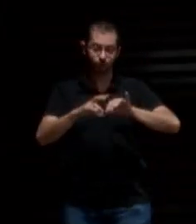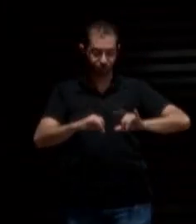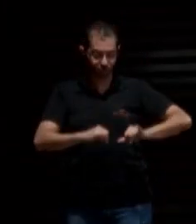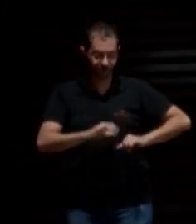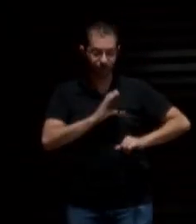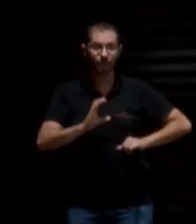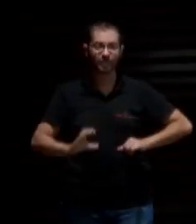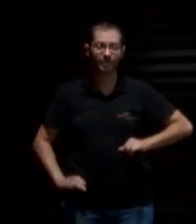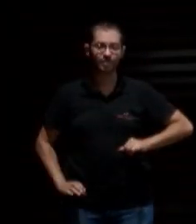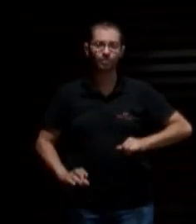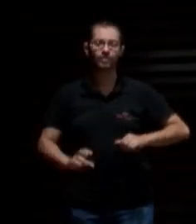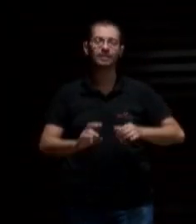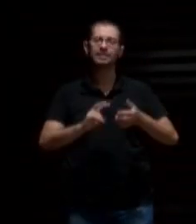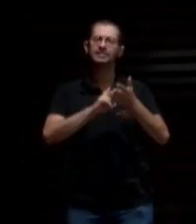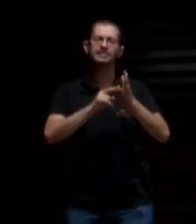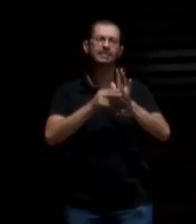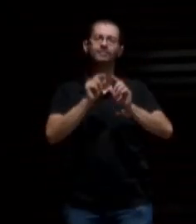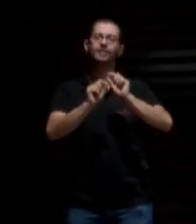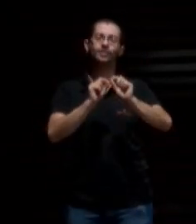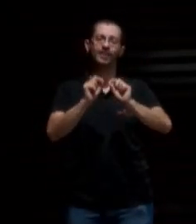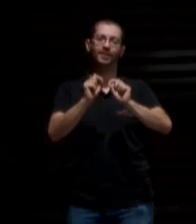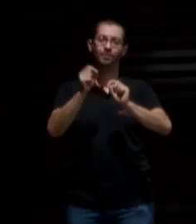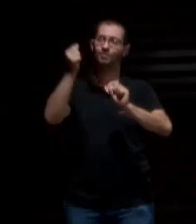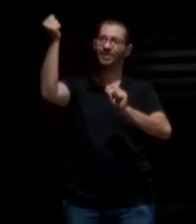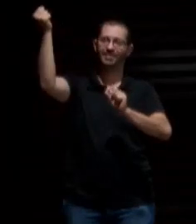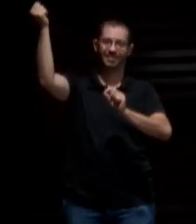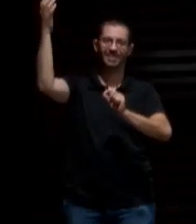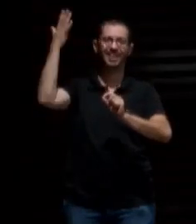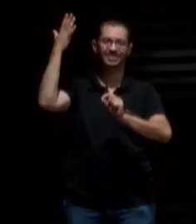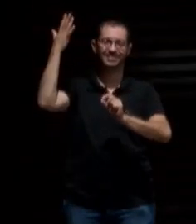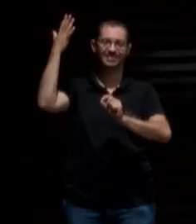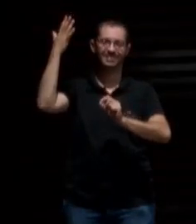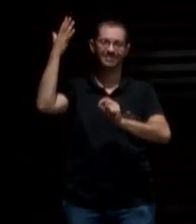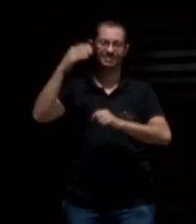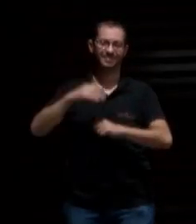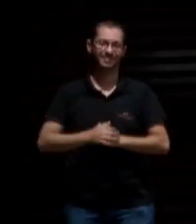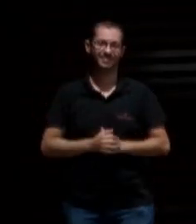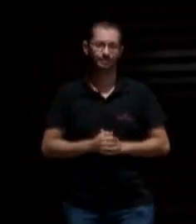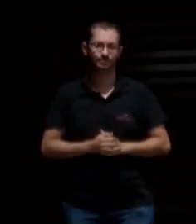é considerado, no versículo 29, uma graça. Entendeu, amado?